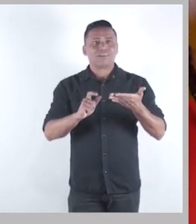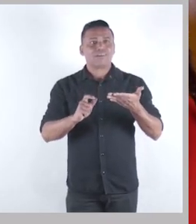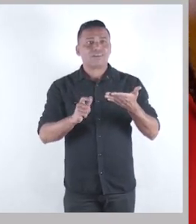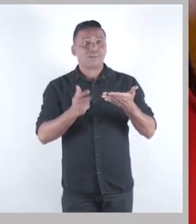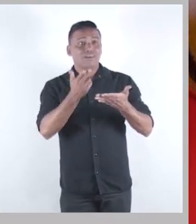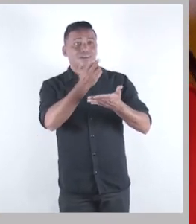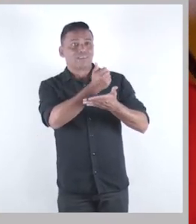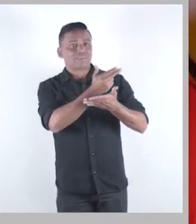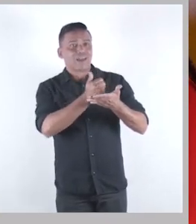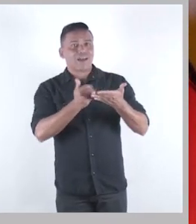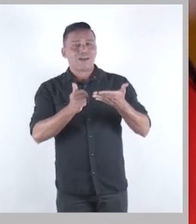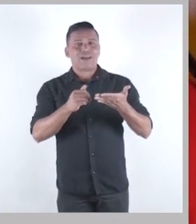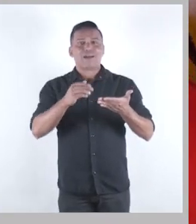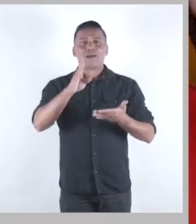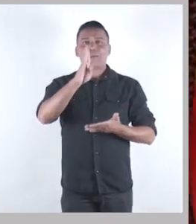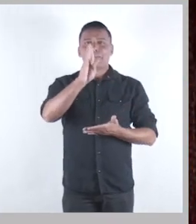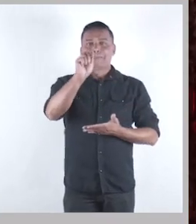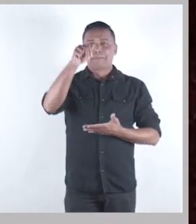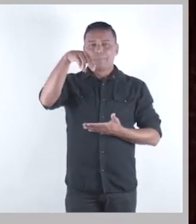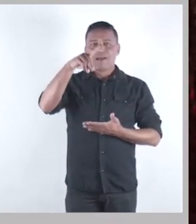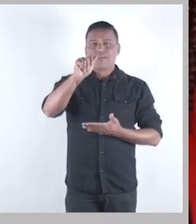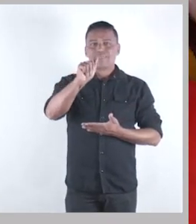desenhada. Banda desenhada.